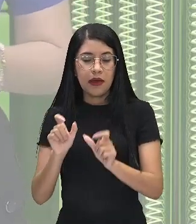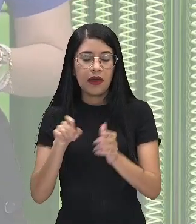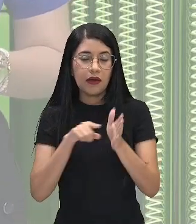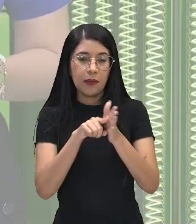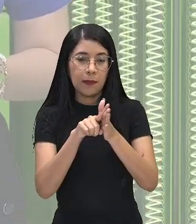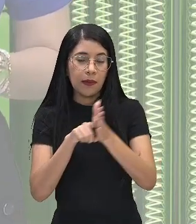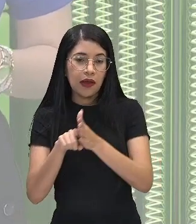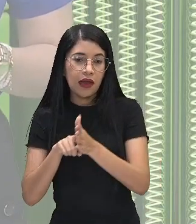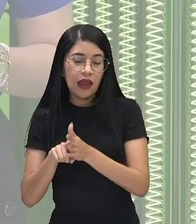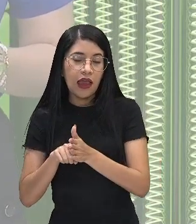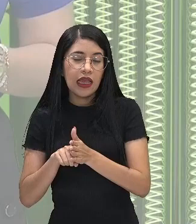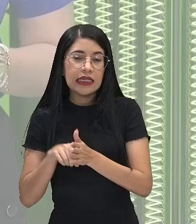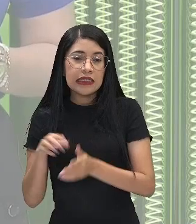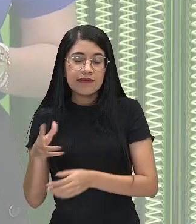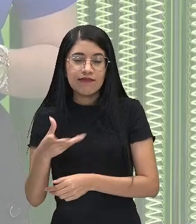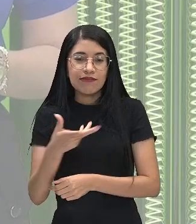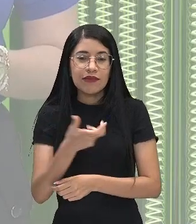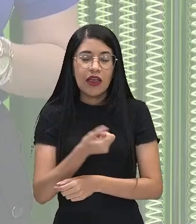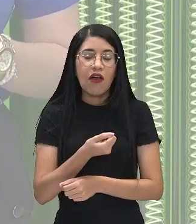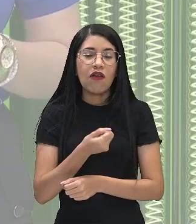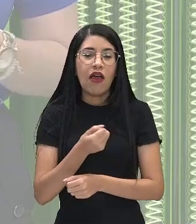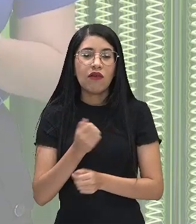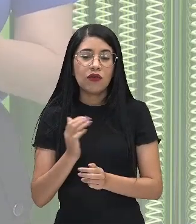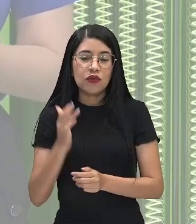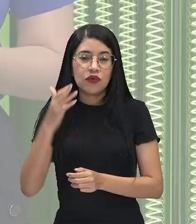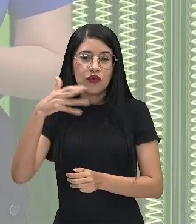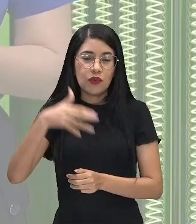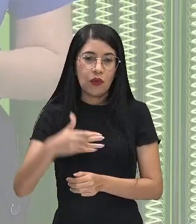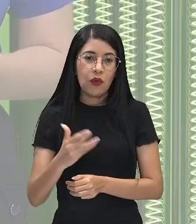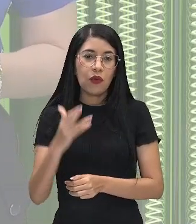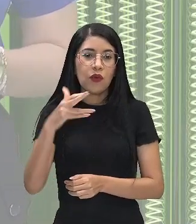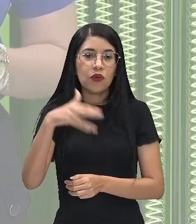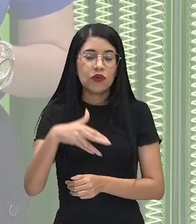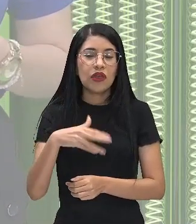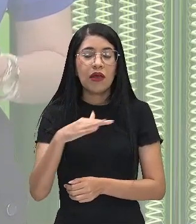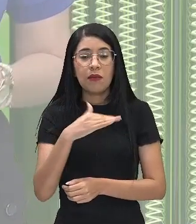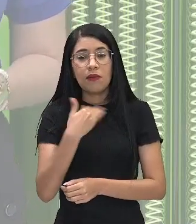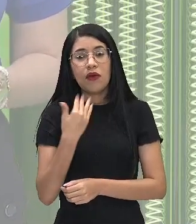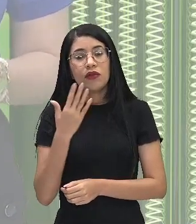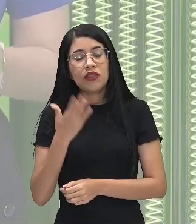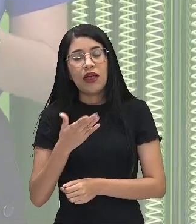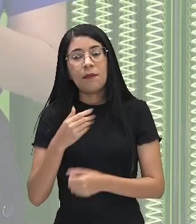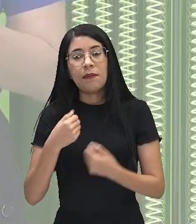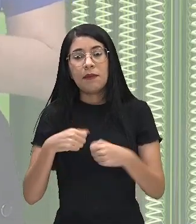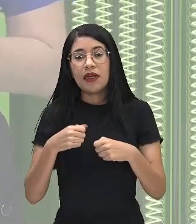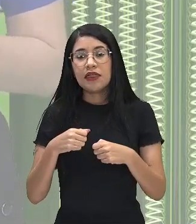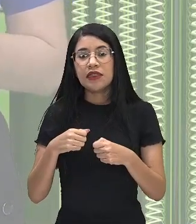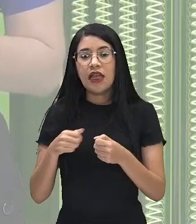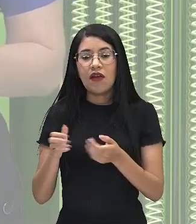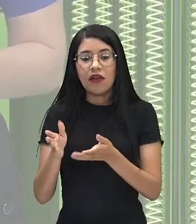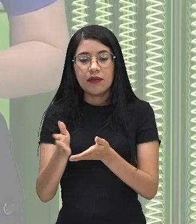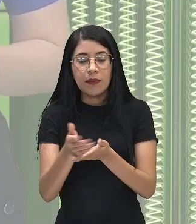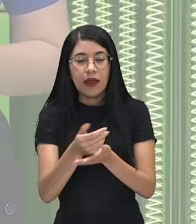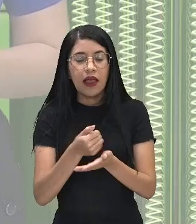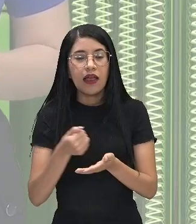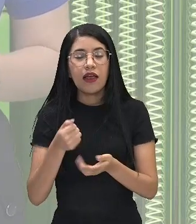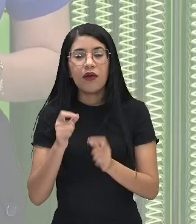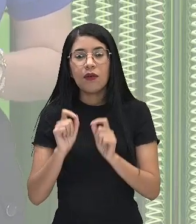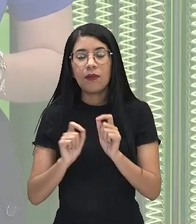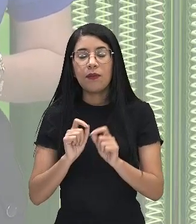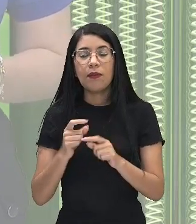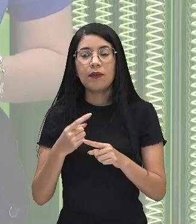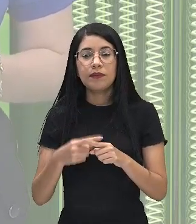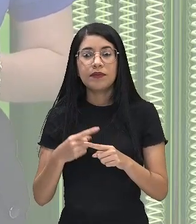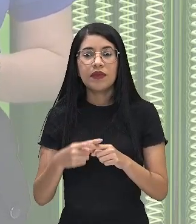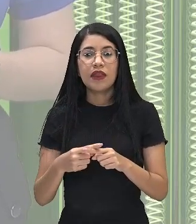que resgatavam botos que já estavam mortos. Mas por que eles estavam sendo resgatados?